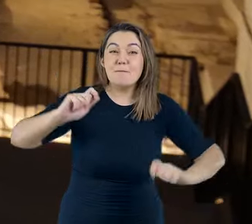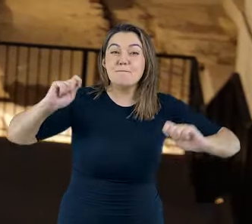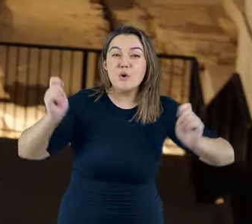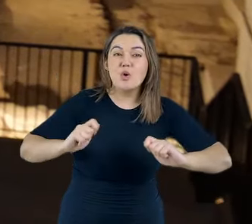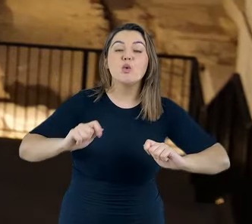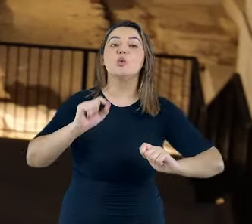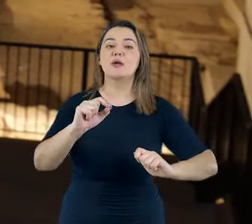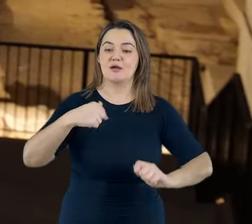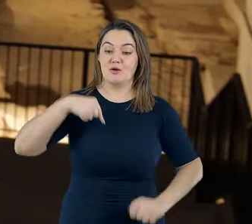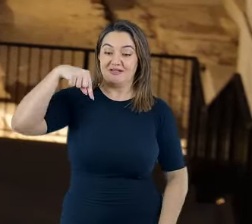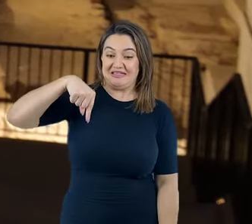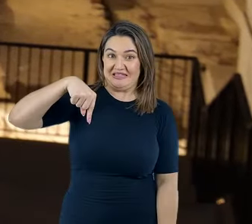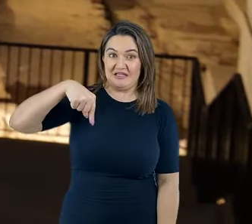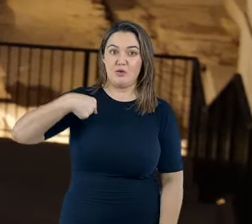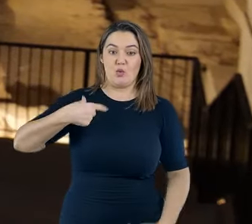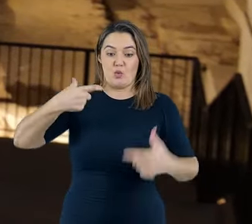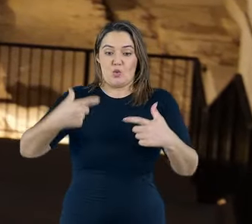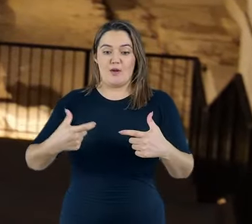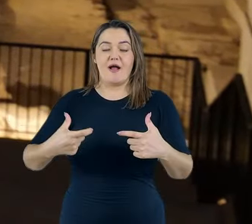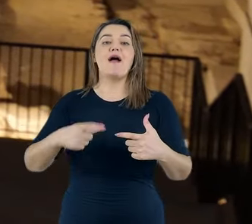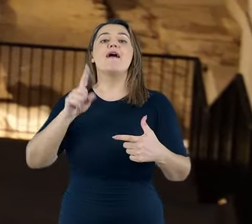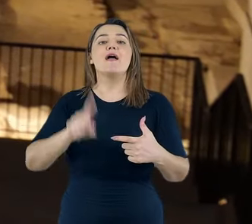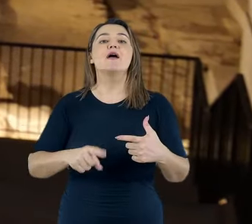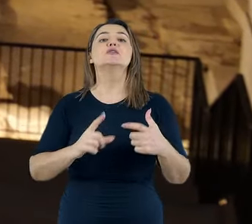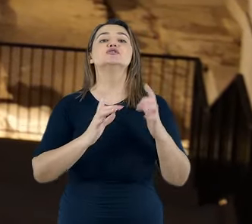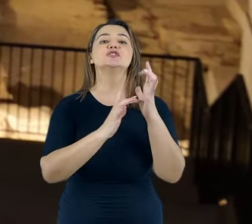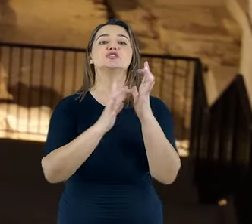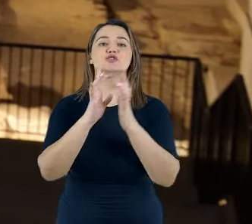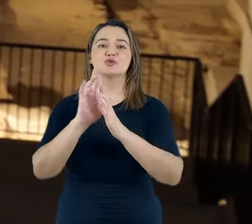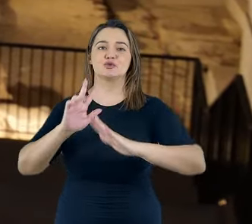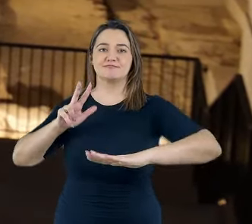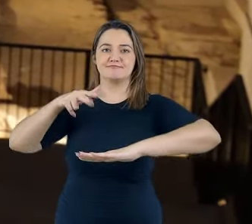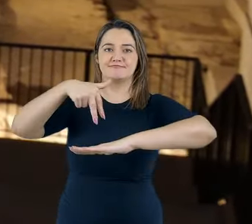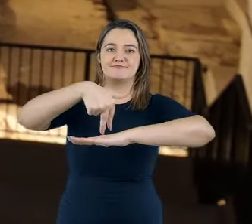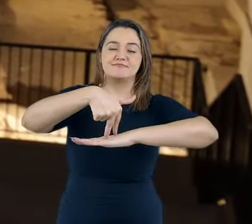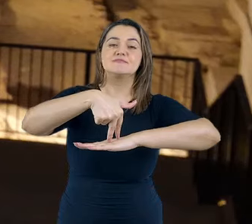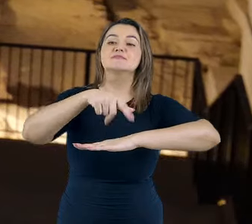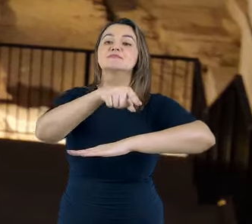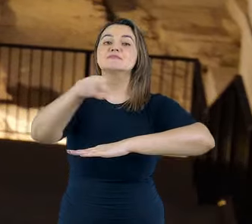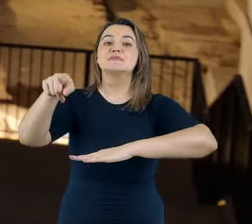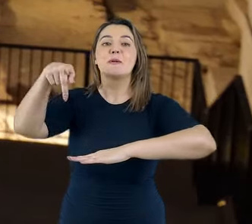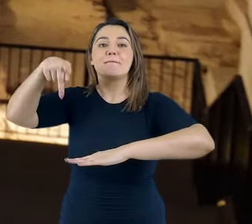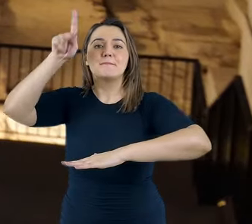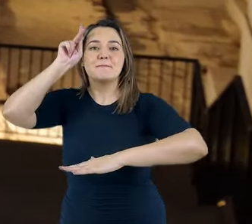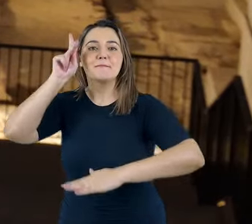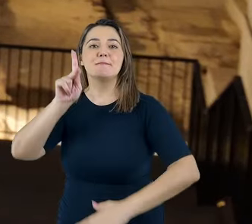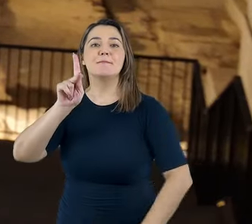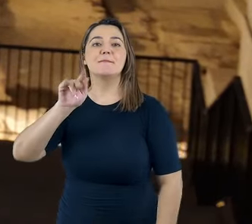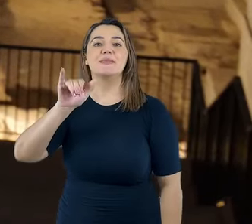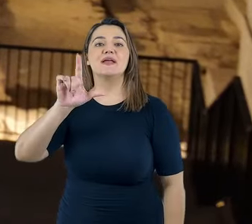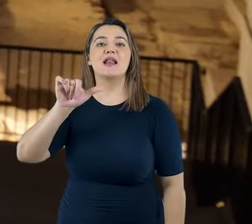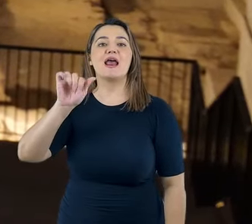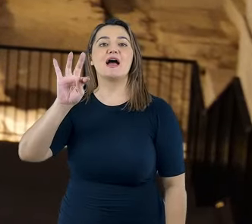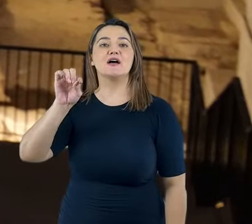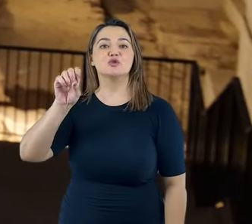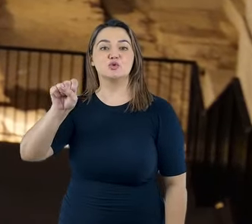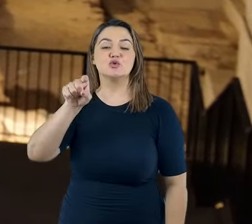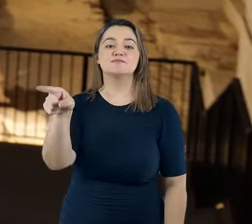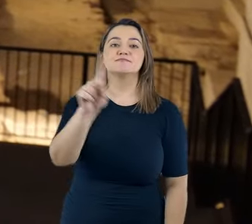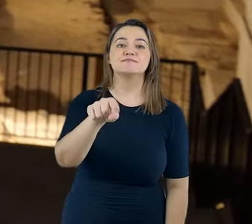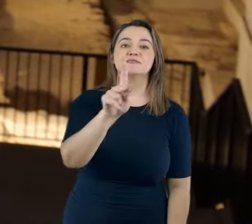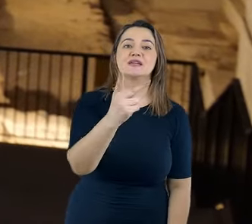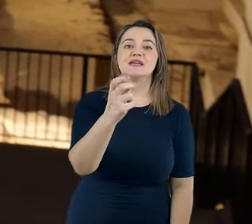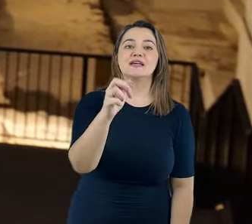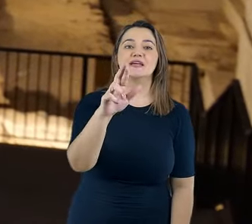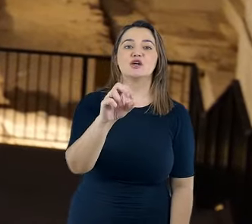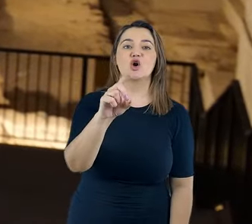probabilidade, que aqui onde eu estou foi o local onde Cristo foi julgado perante Pilatos e também perante